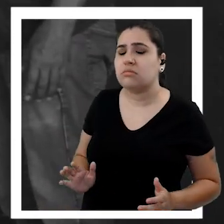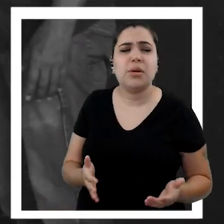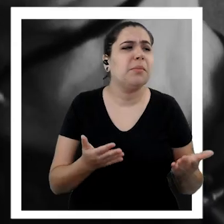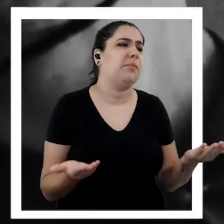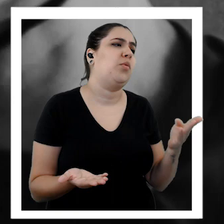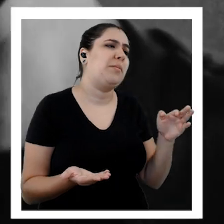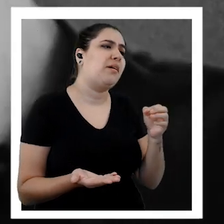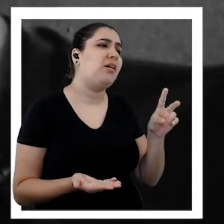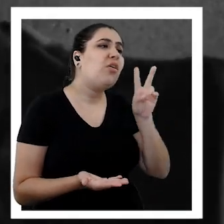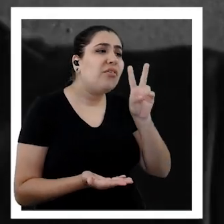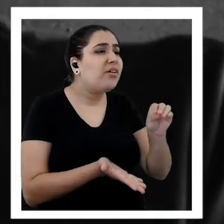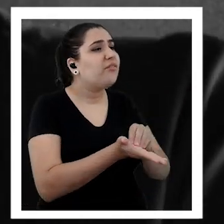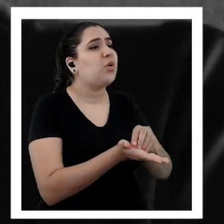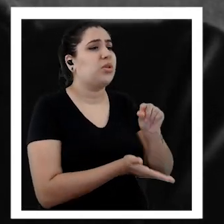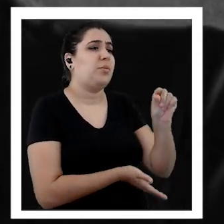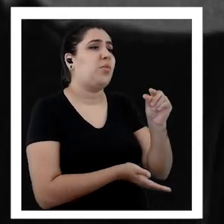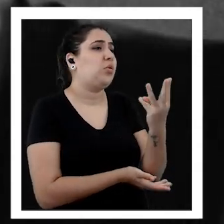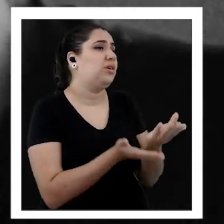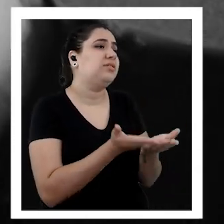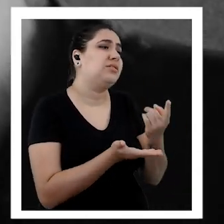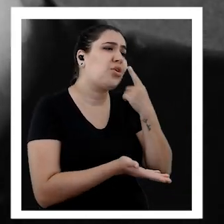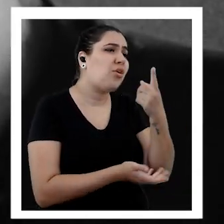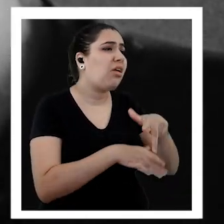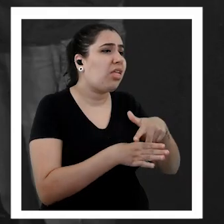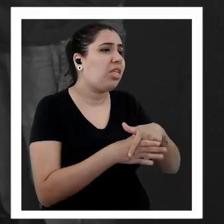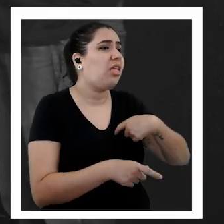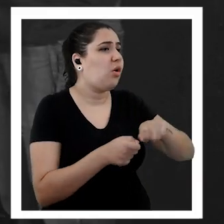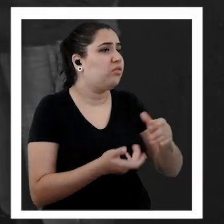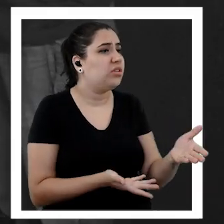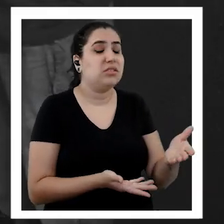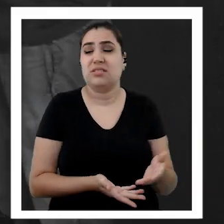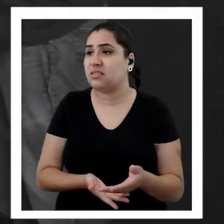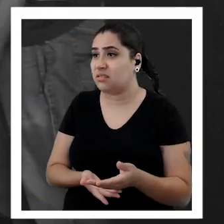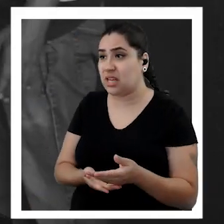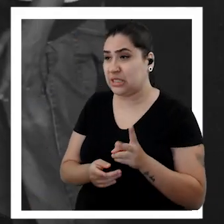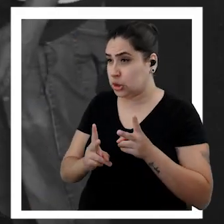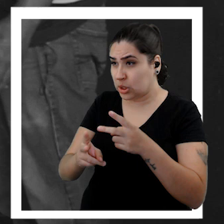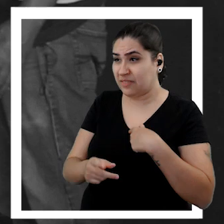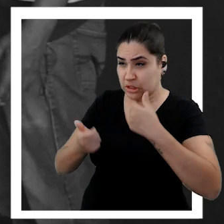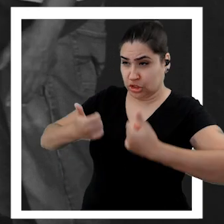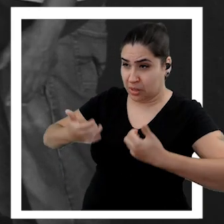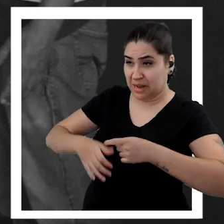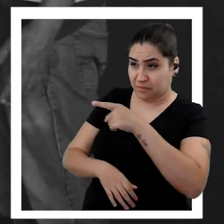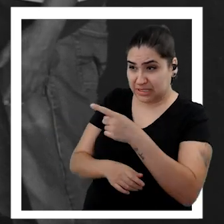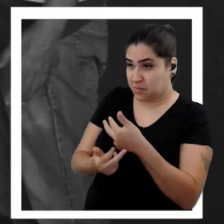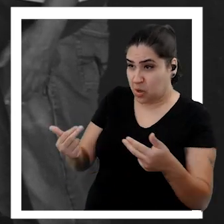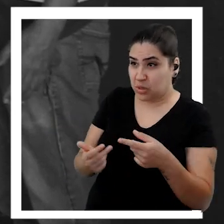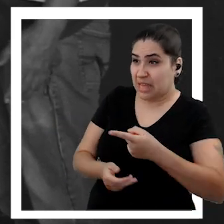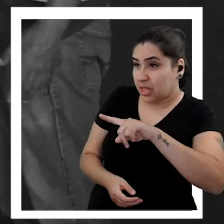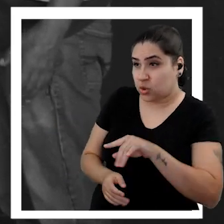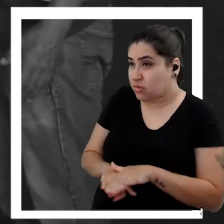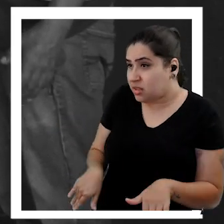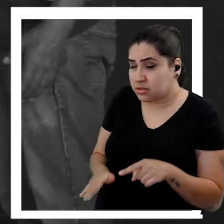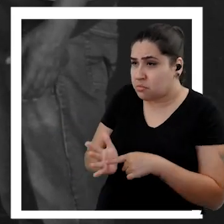outro lugar. Poxa, seu Berrão, olha isso, falta pouco para 3 quilos. Olha o trampo que eu fiz, pô. Será que toda mão vou ter que explicar para